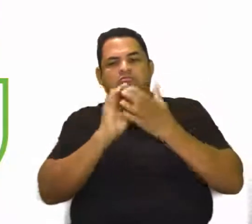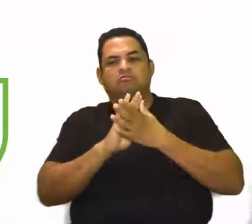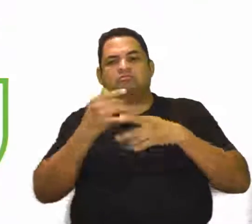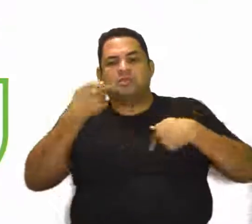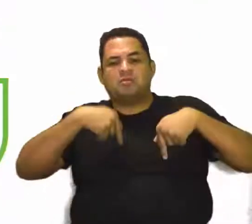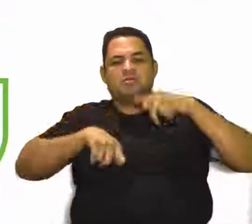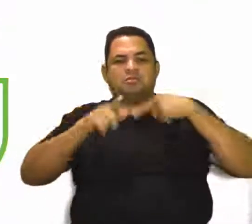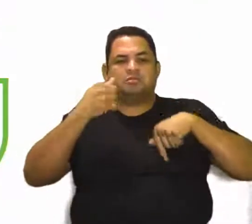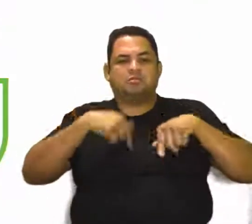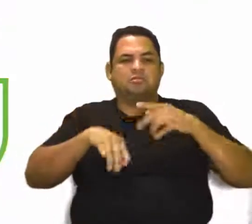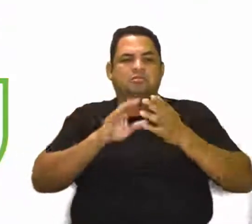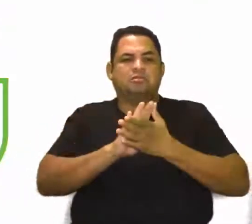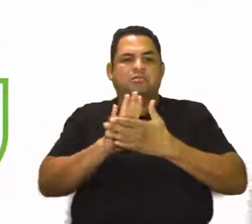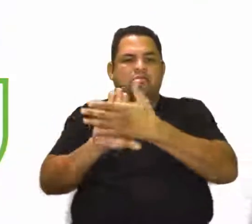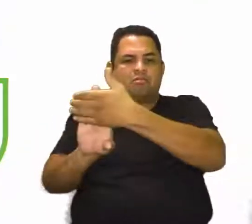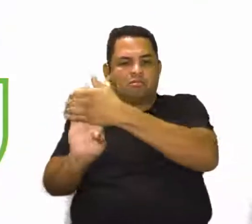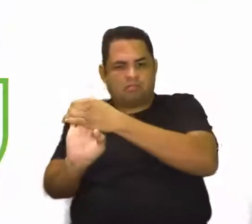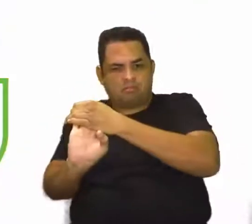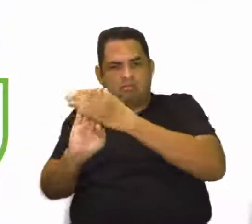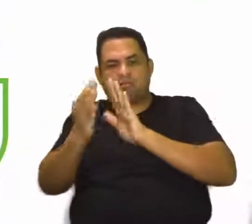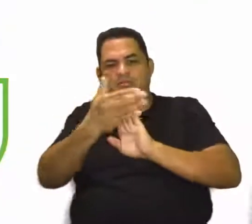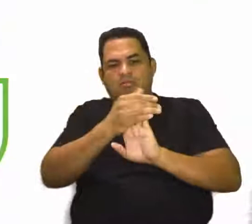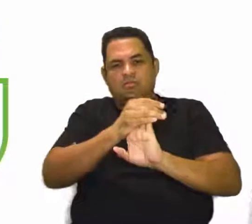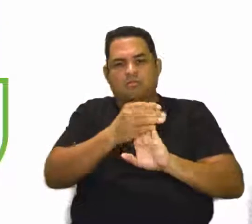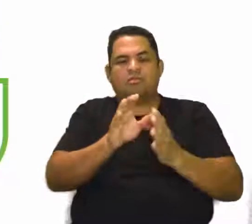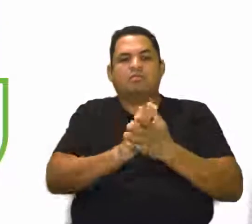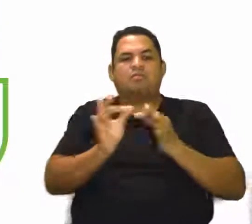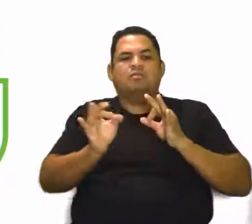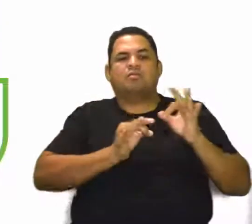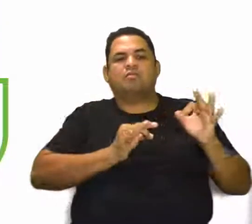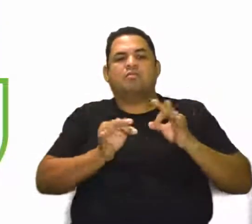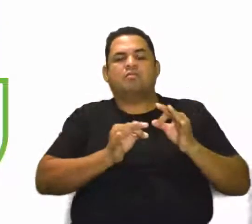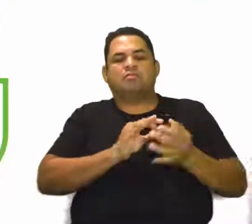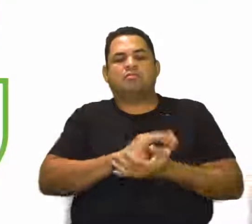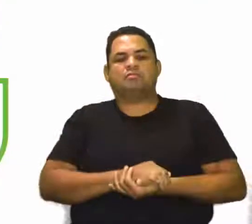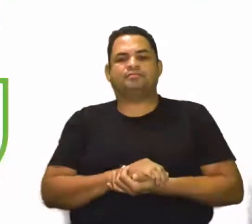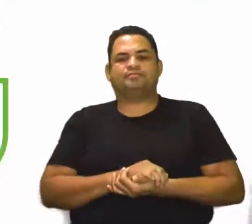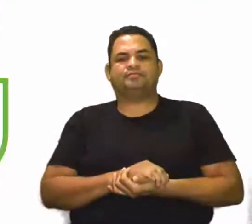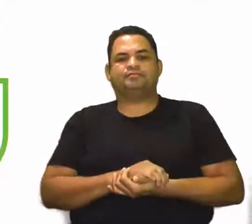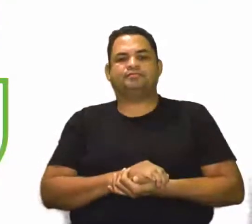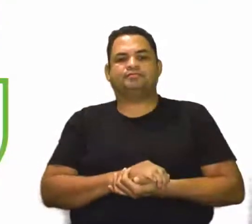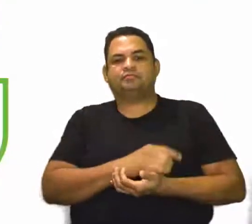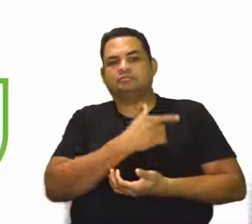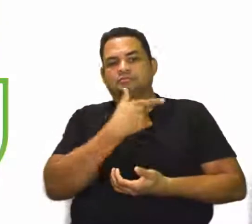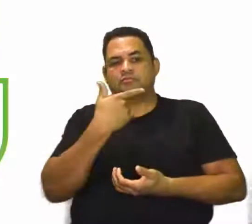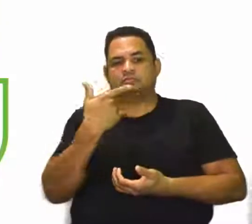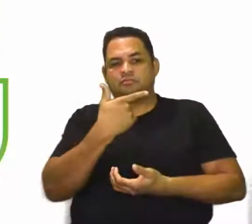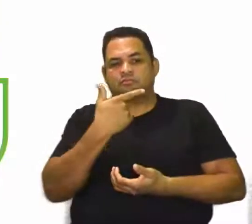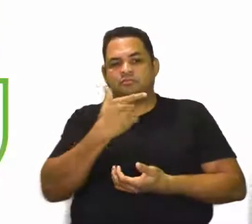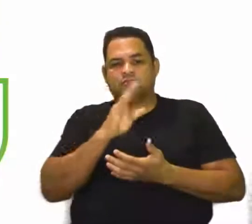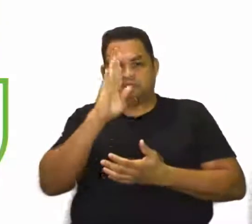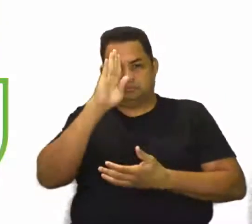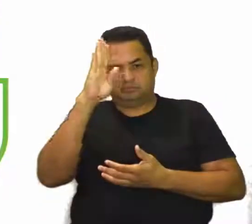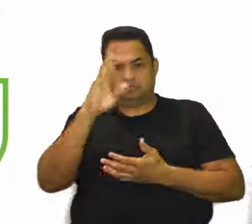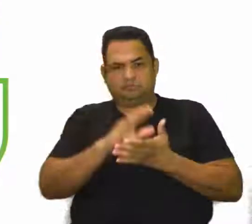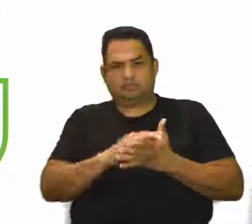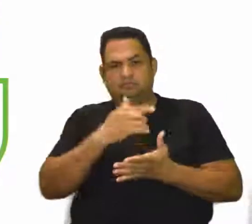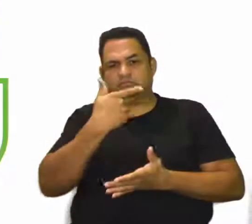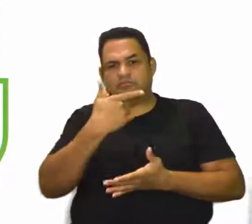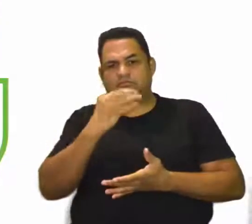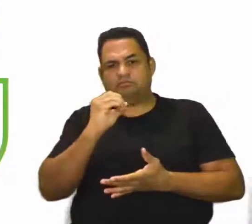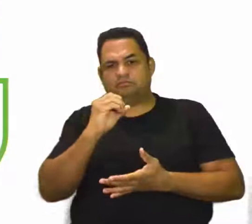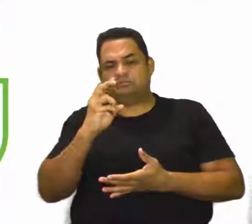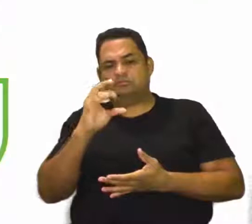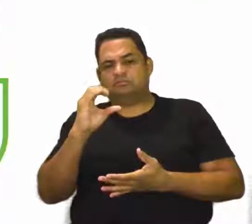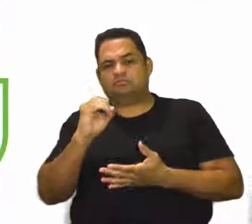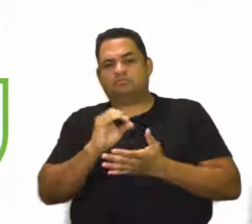ativação metabólica, também tem sessão de alongamento muscular e preparatório. No segundo momento, na parte principal, nós vamos ter de